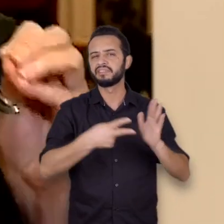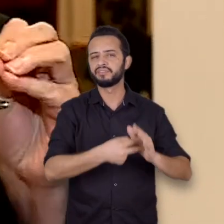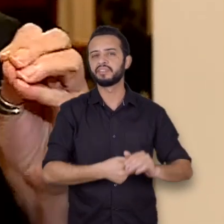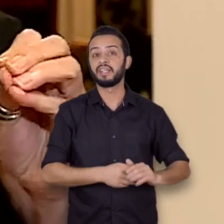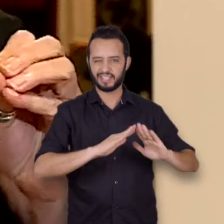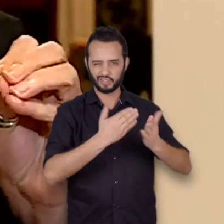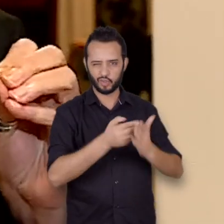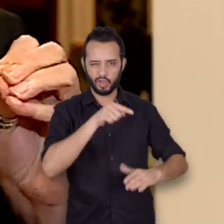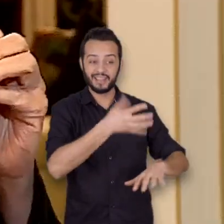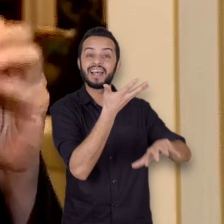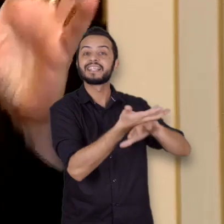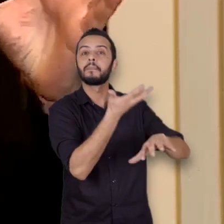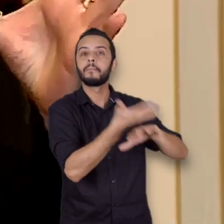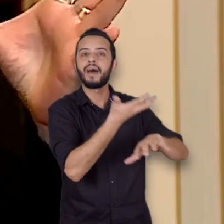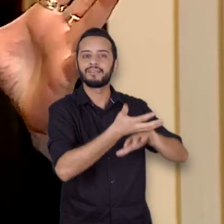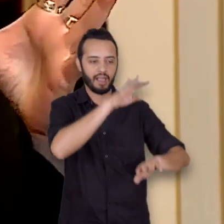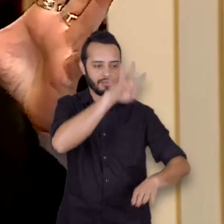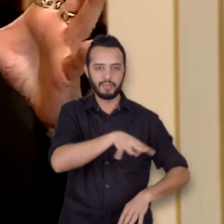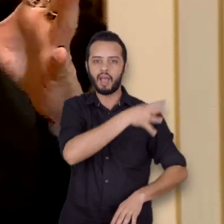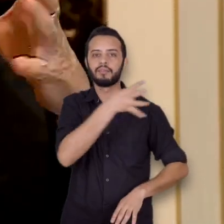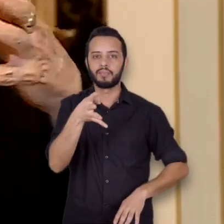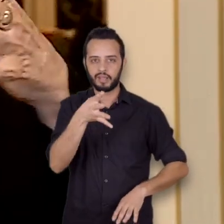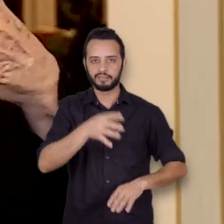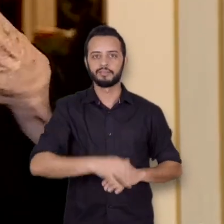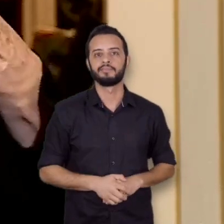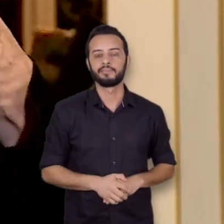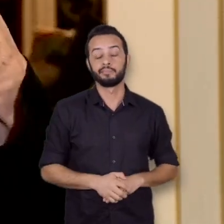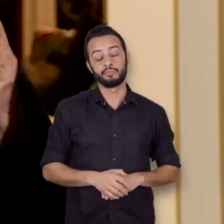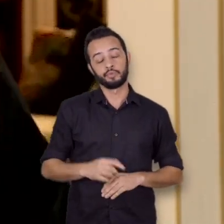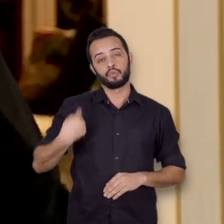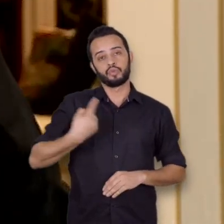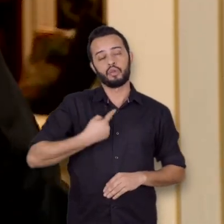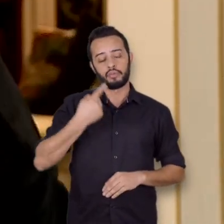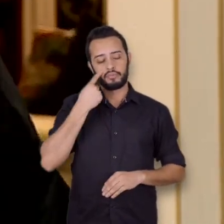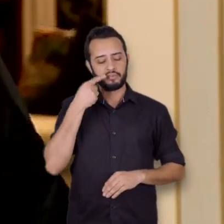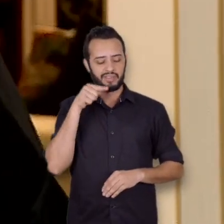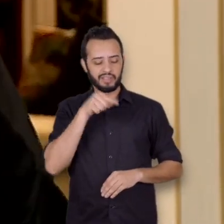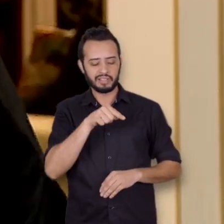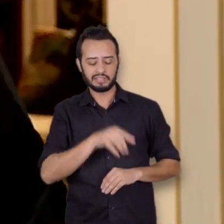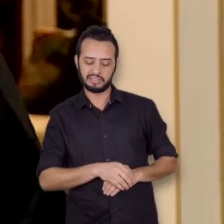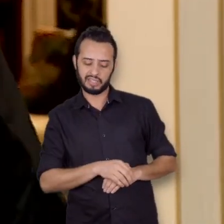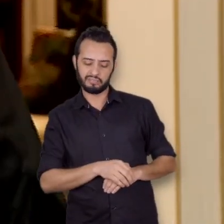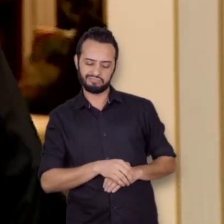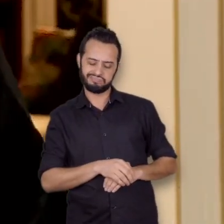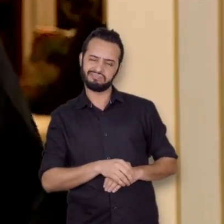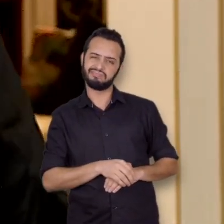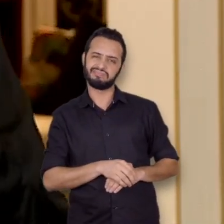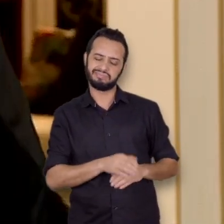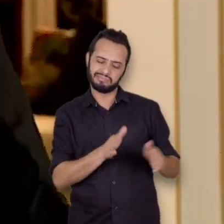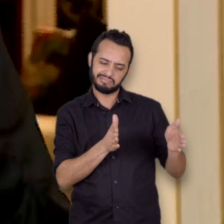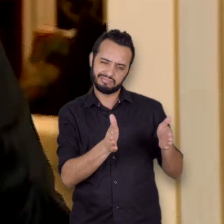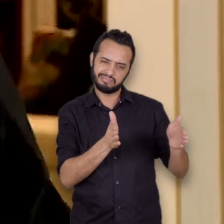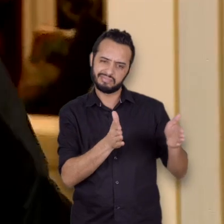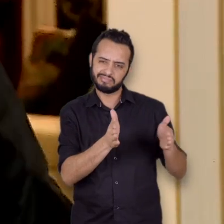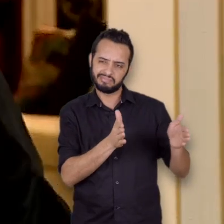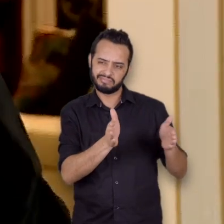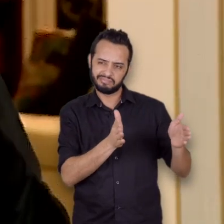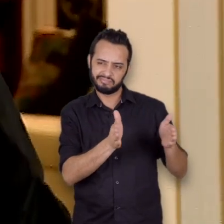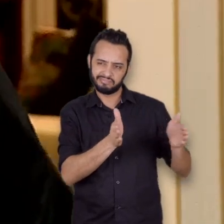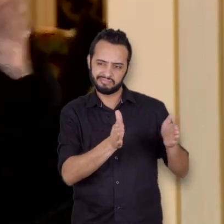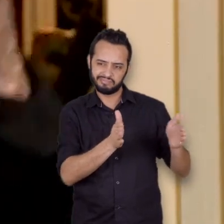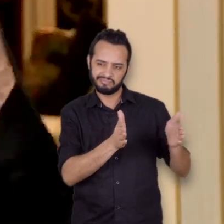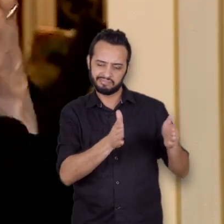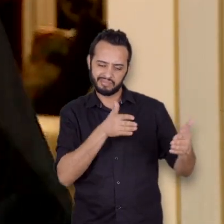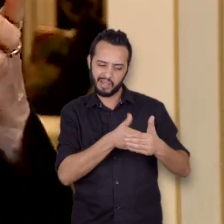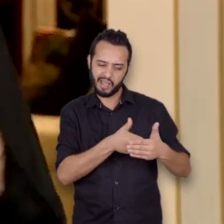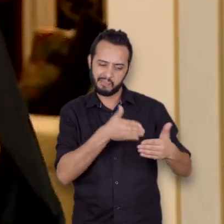grade curricular. E por aí a gente vê, né, que é um conhecimento que fica muito